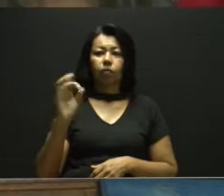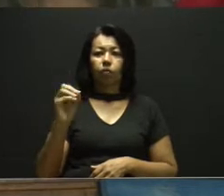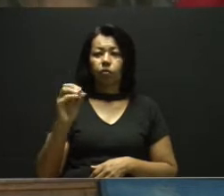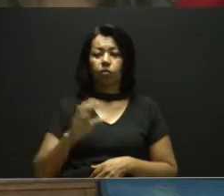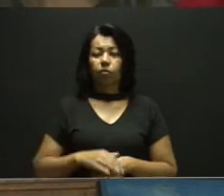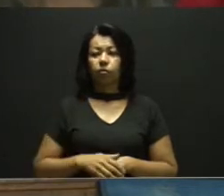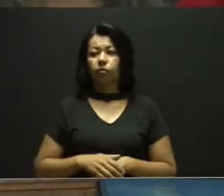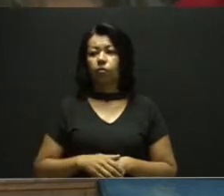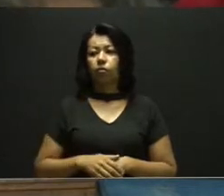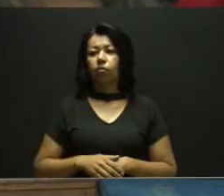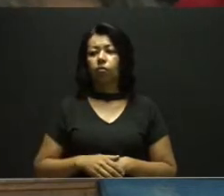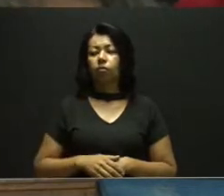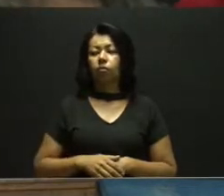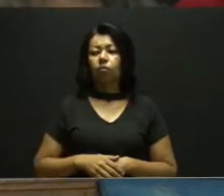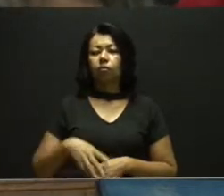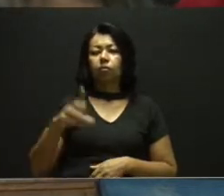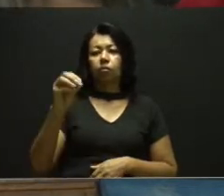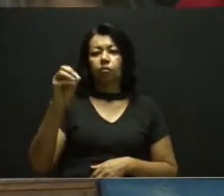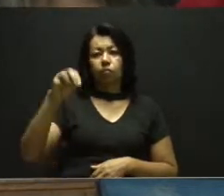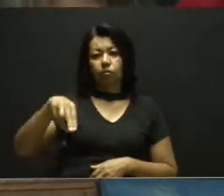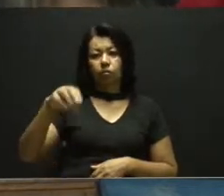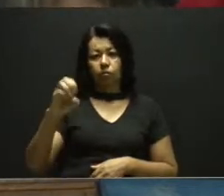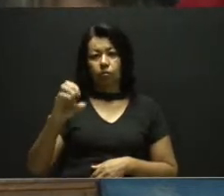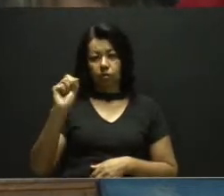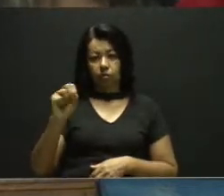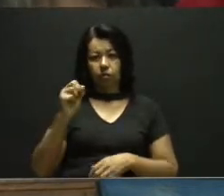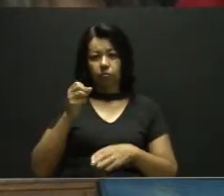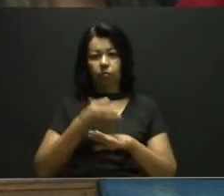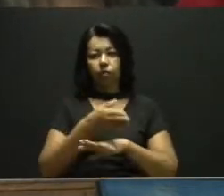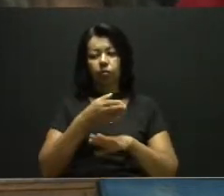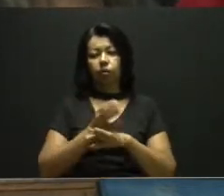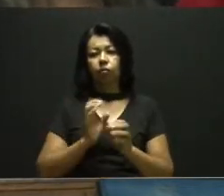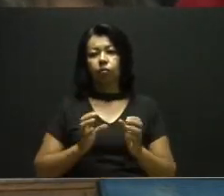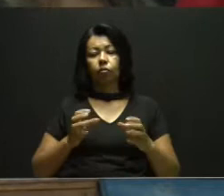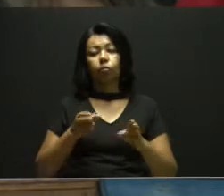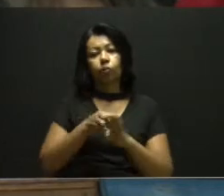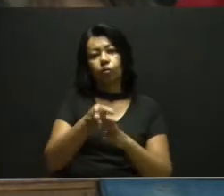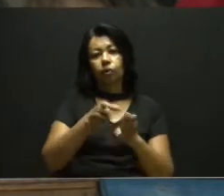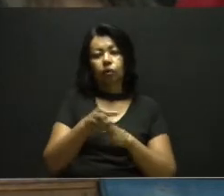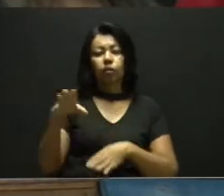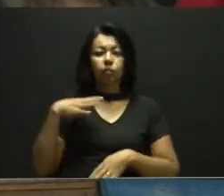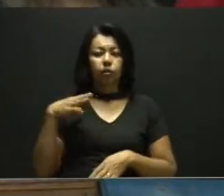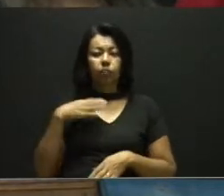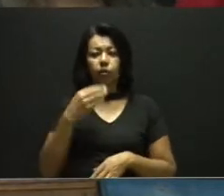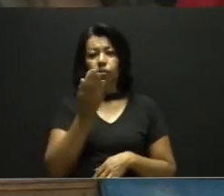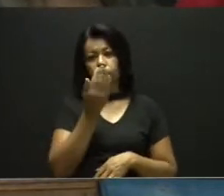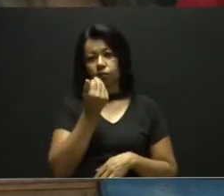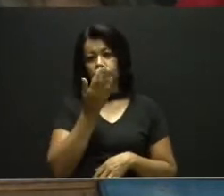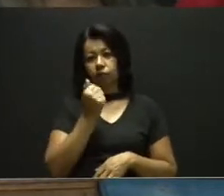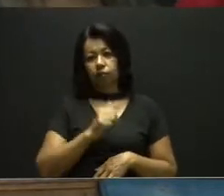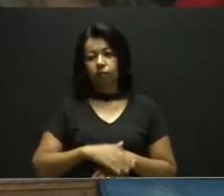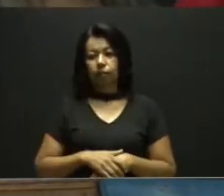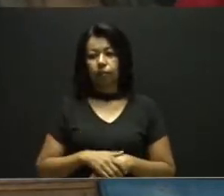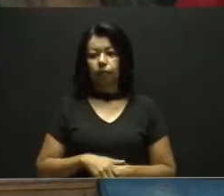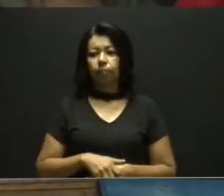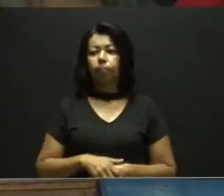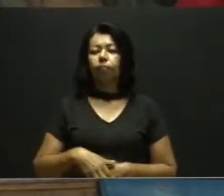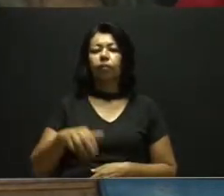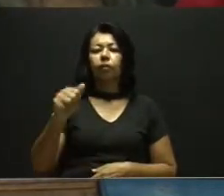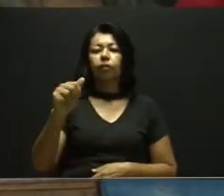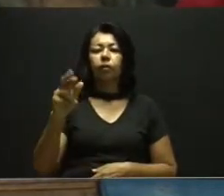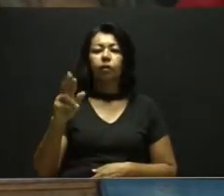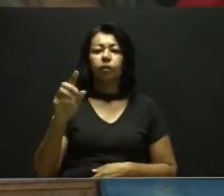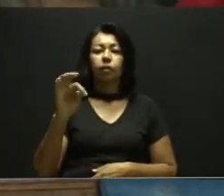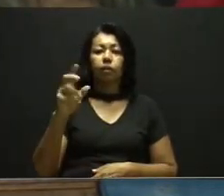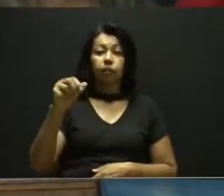nunes ferreira nunes júnior membro do conselho municipal de alimentação arlindo